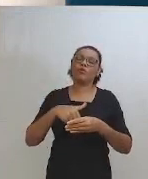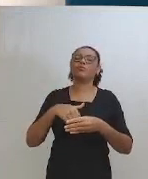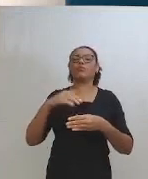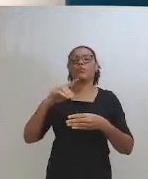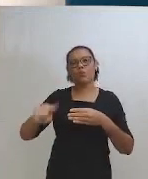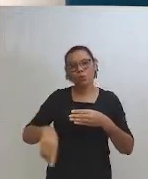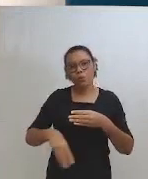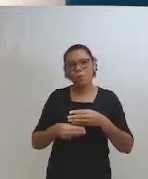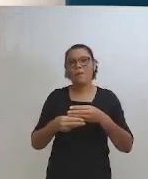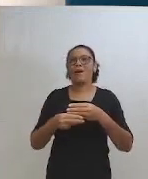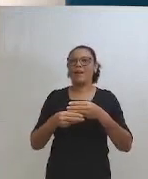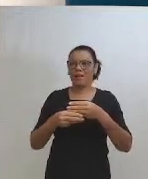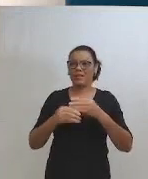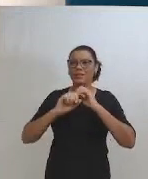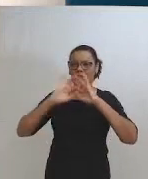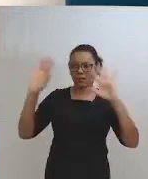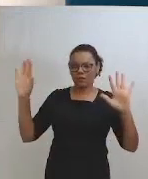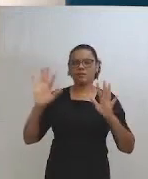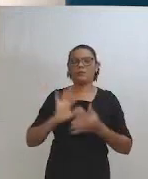acrescidos.